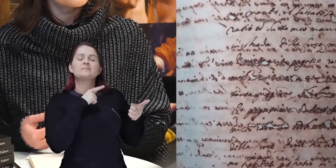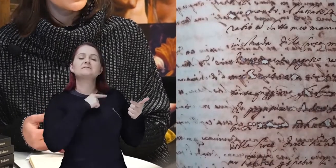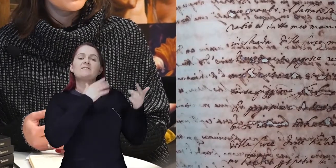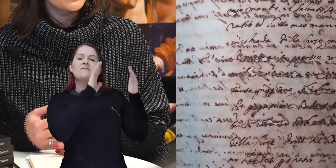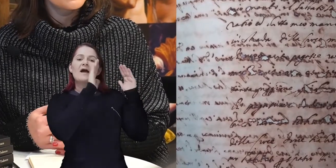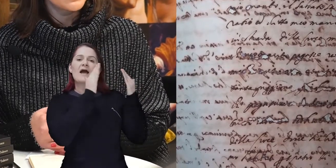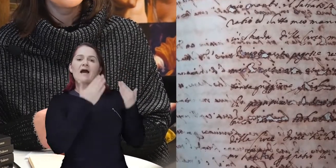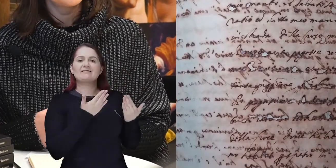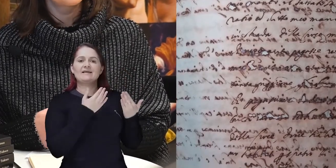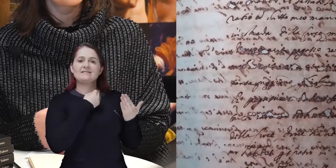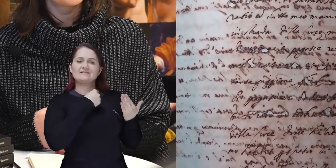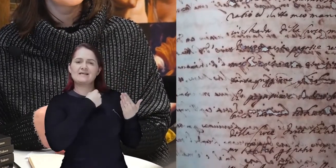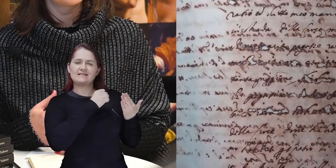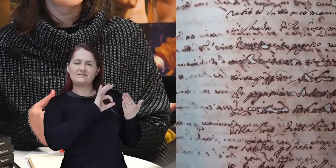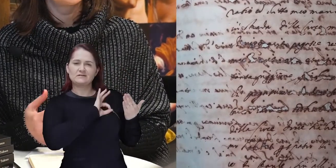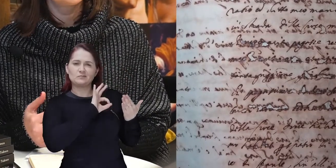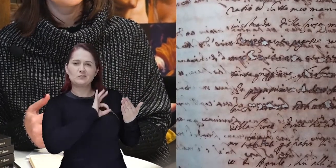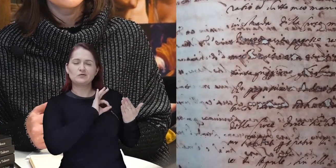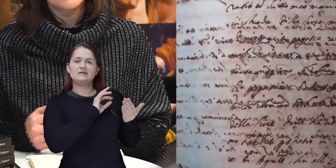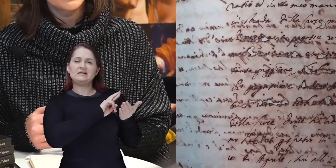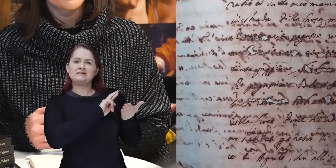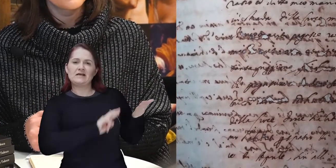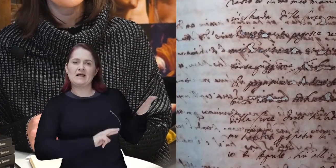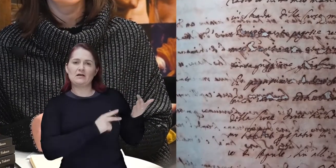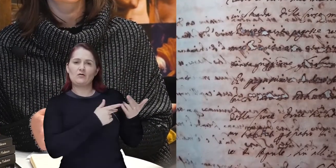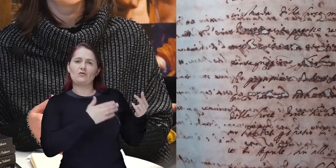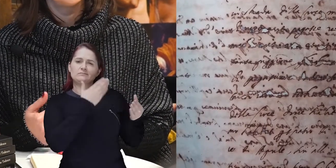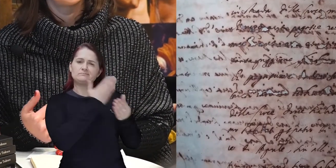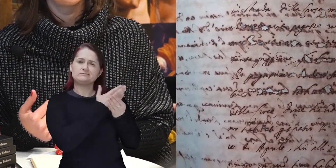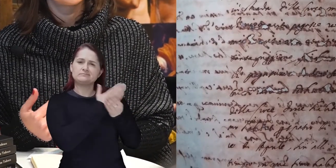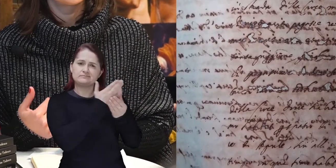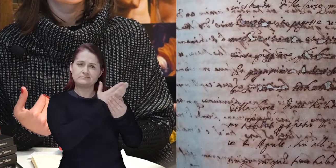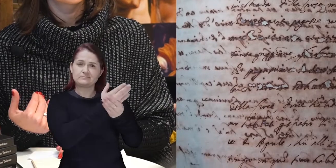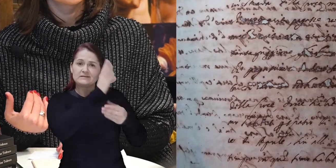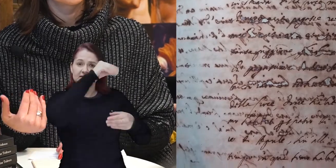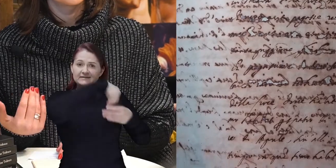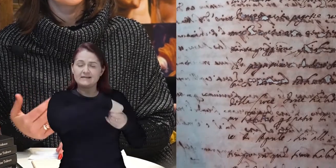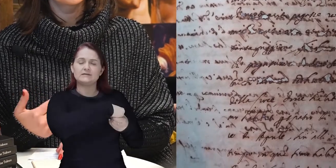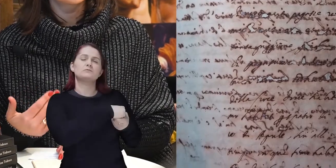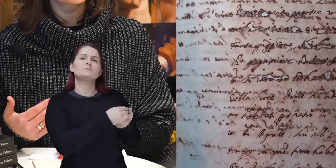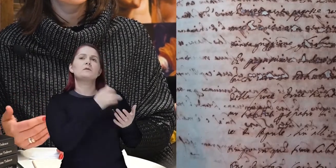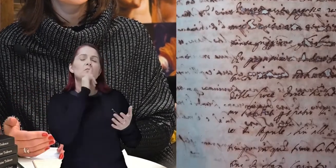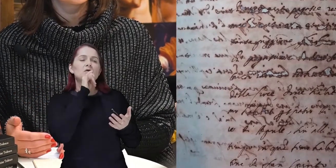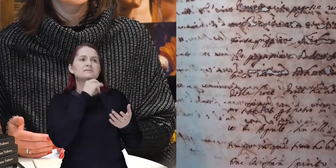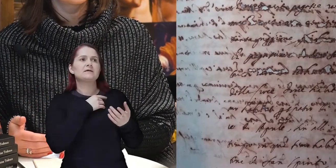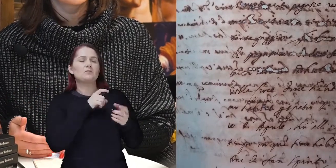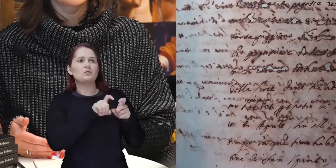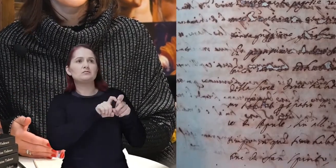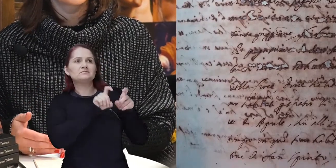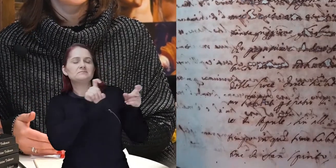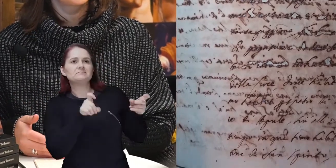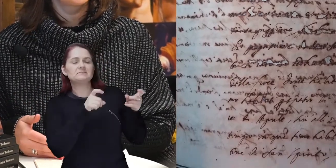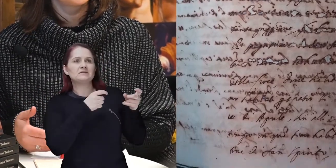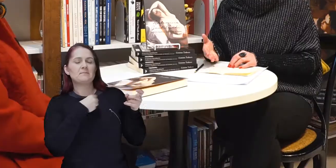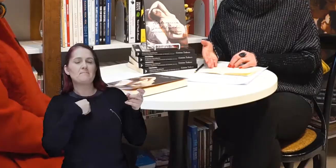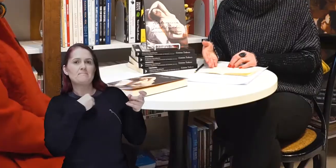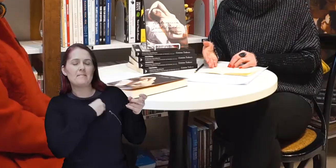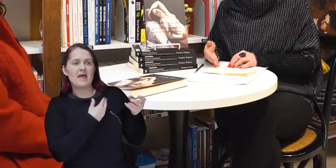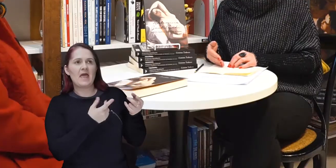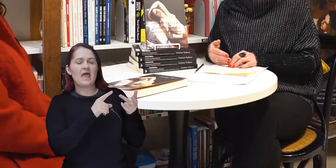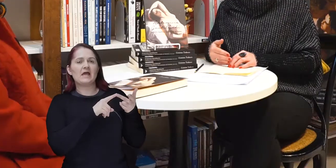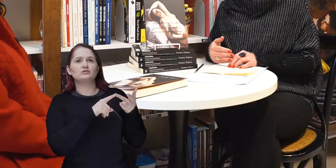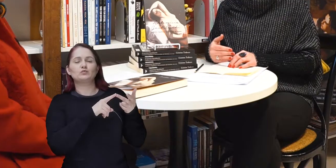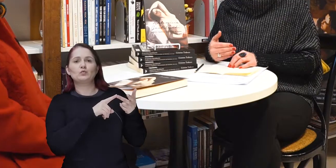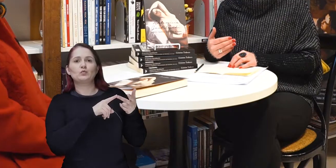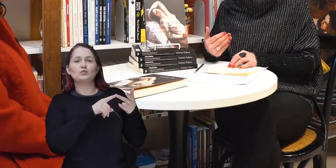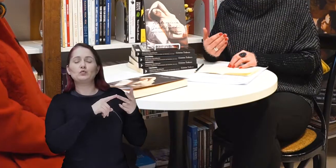uma segunda dificuldade, que foi a análise dos interrogatórios e todas as composições que fazem parte do processo,